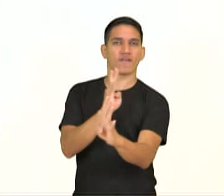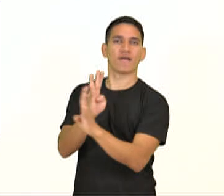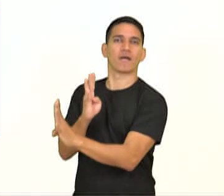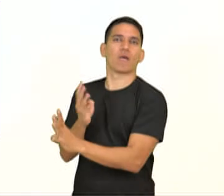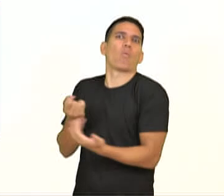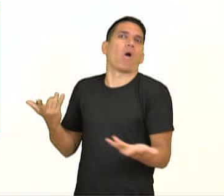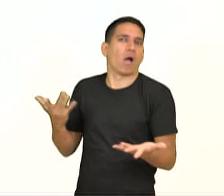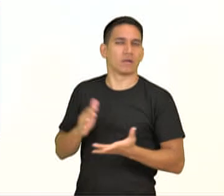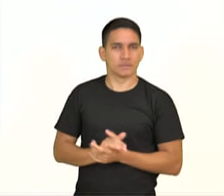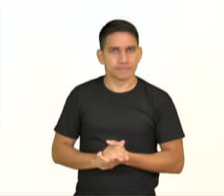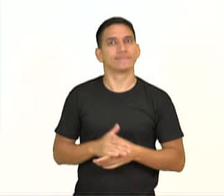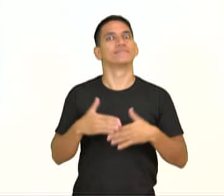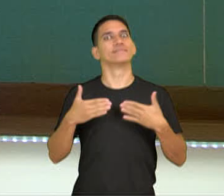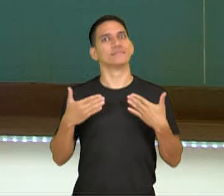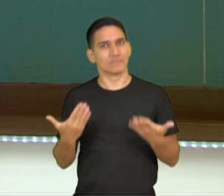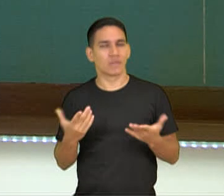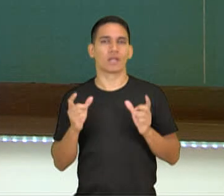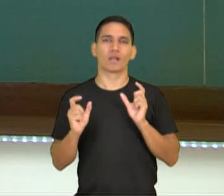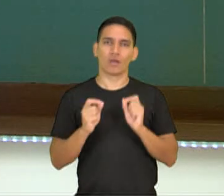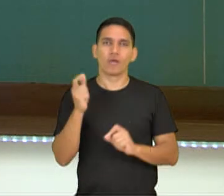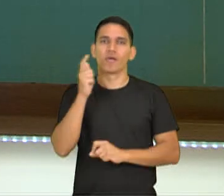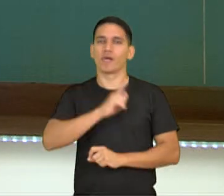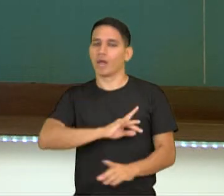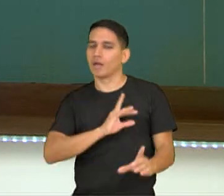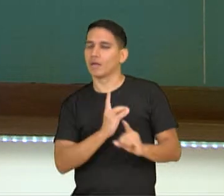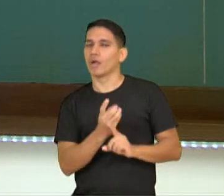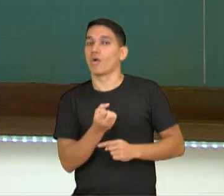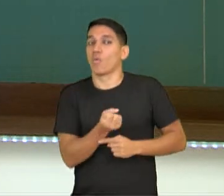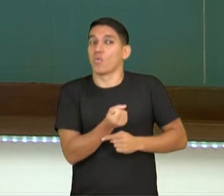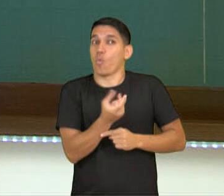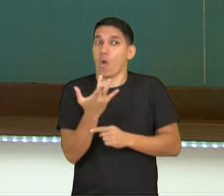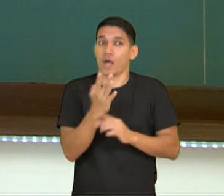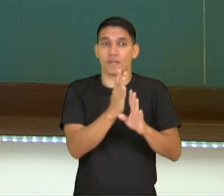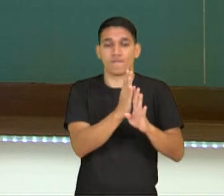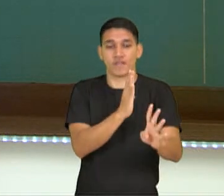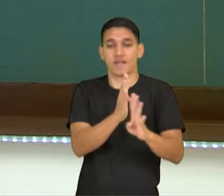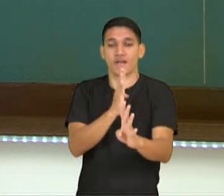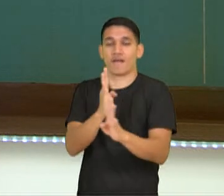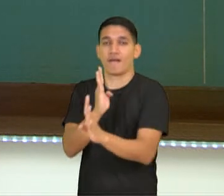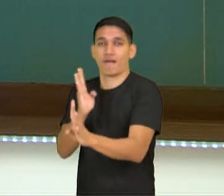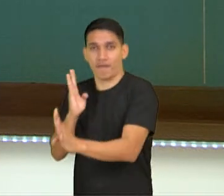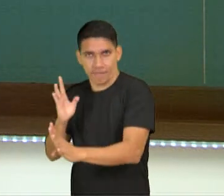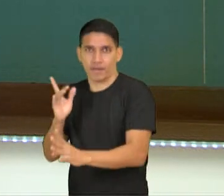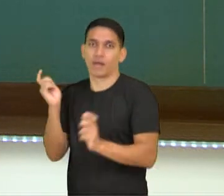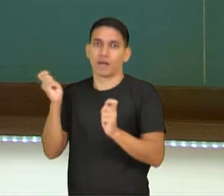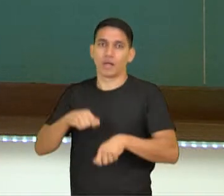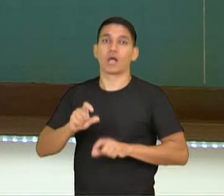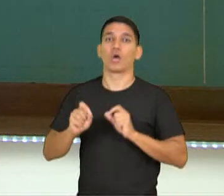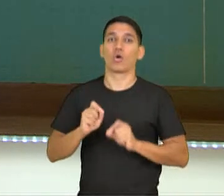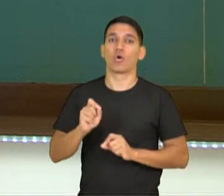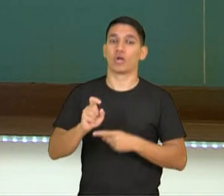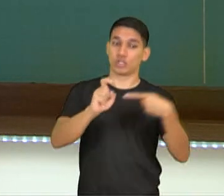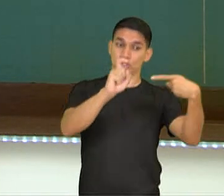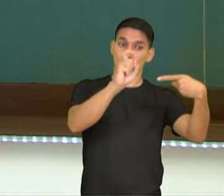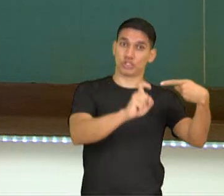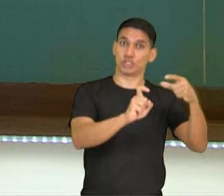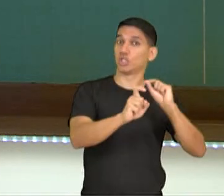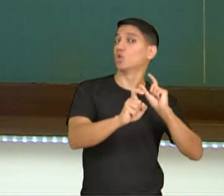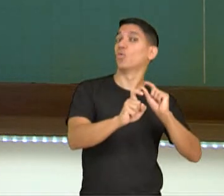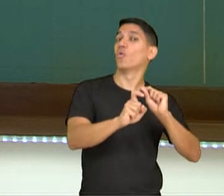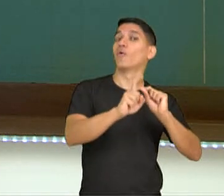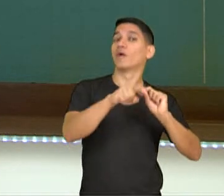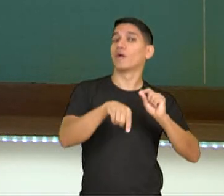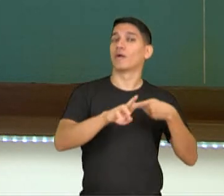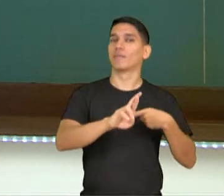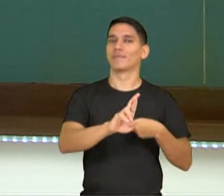tá? Então, para saber essa quantidade de filas, né, que nós temos, x é igual a 10, é o que nós